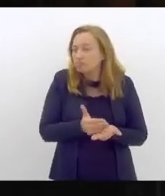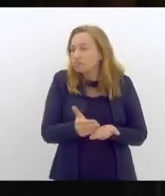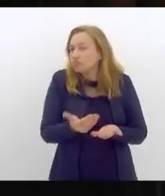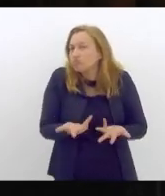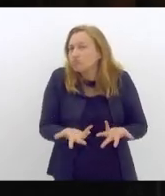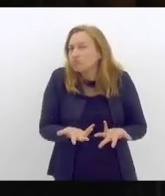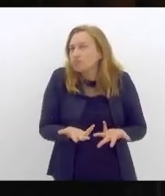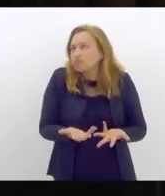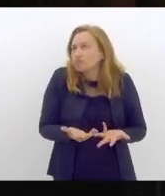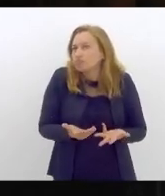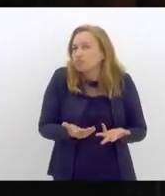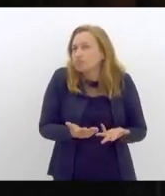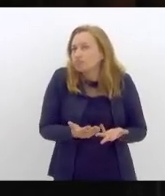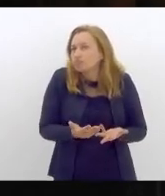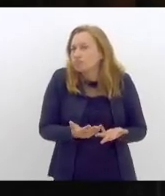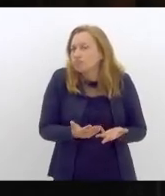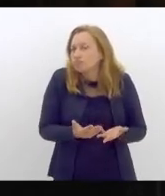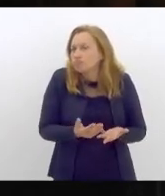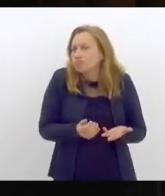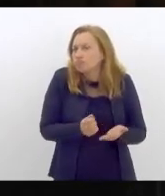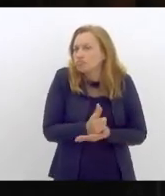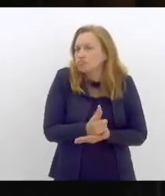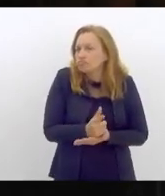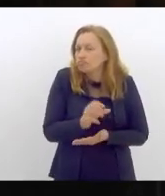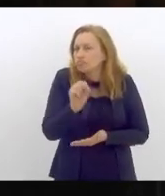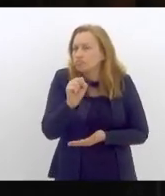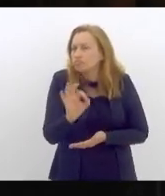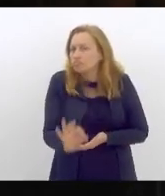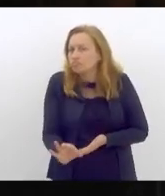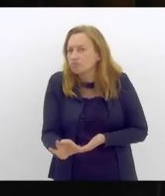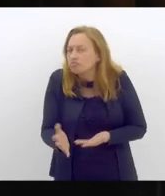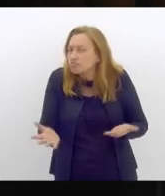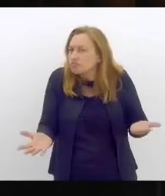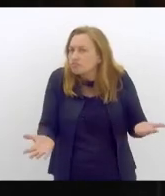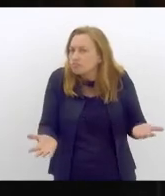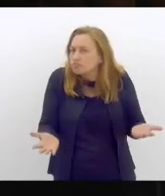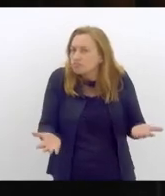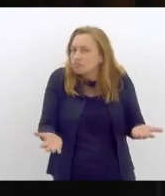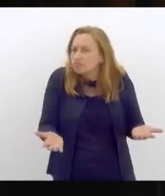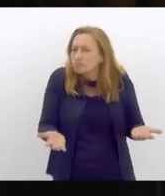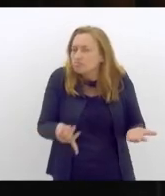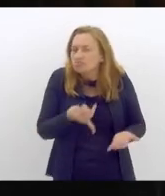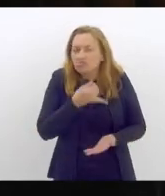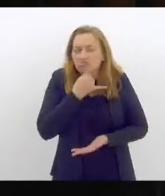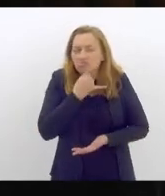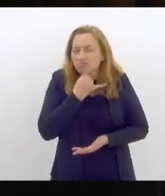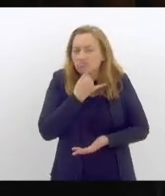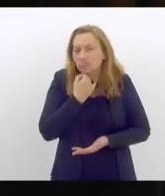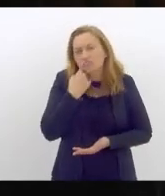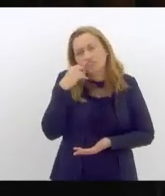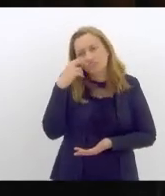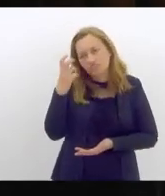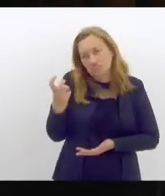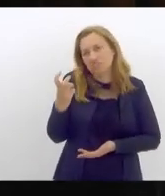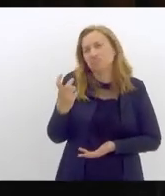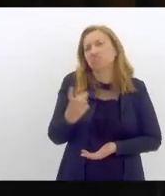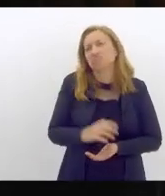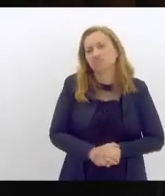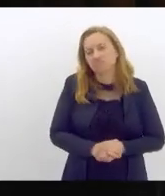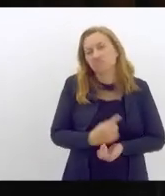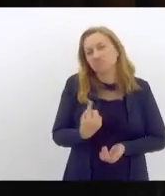foram liquidados apenas 8% Ou seja é um escárnio É uma vergonha para